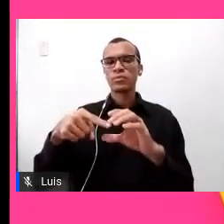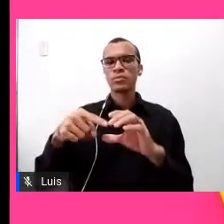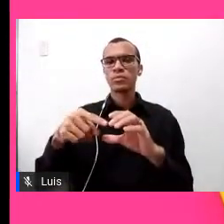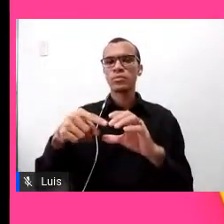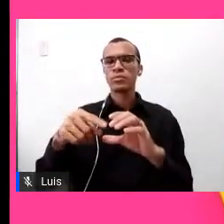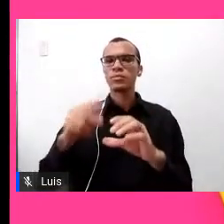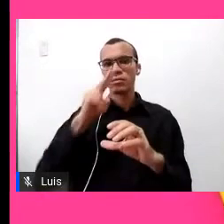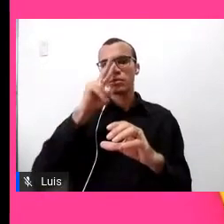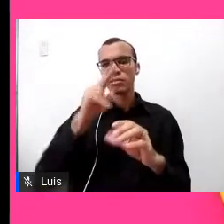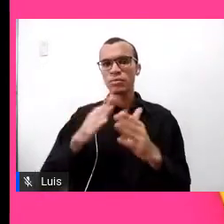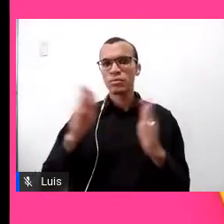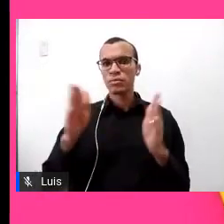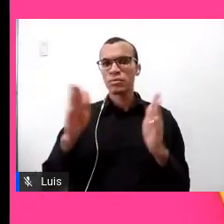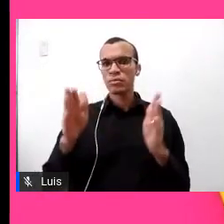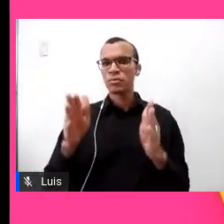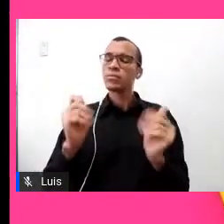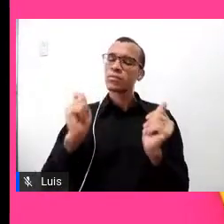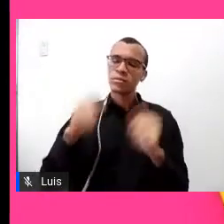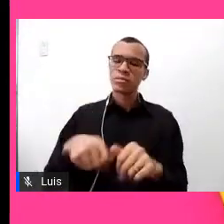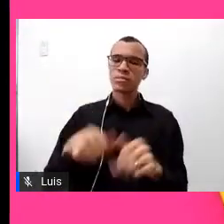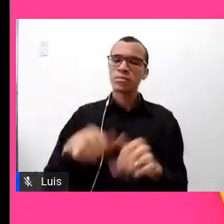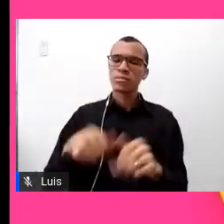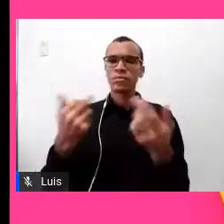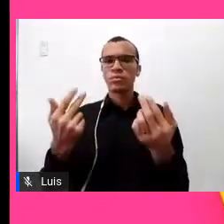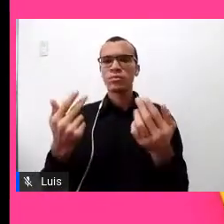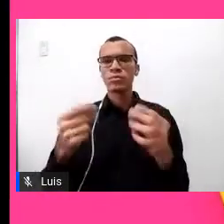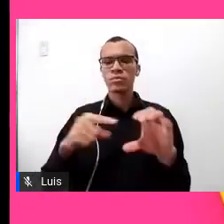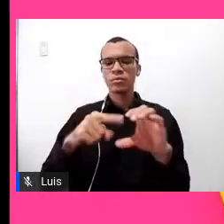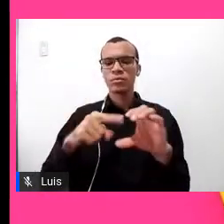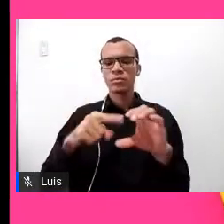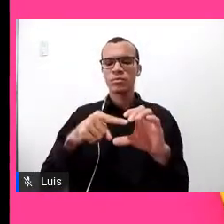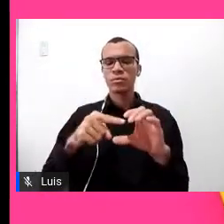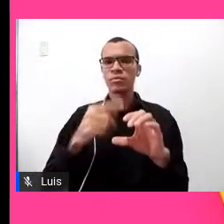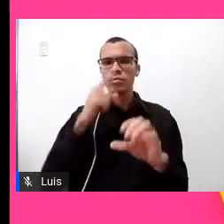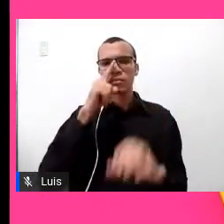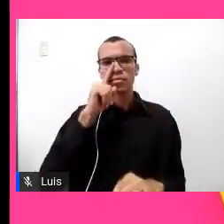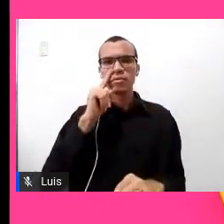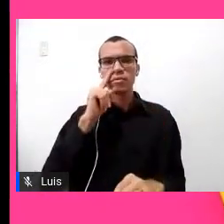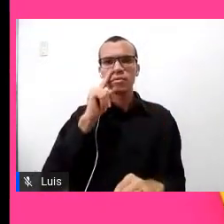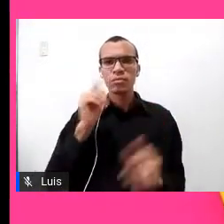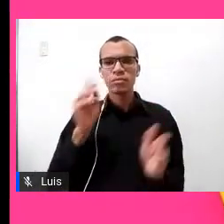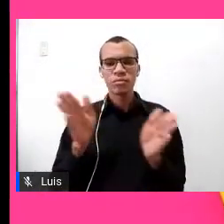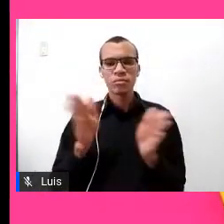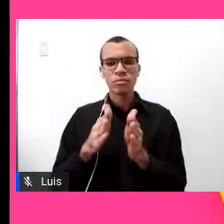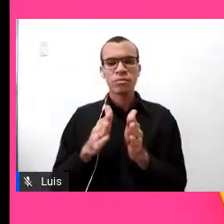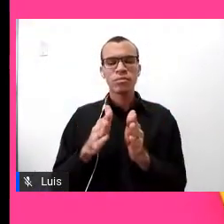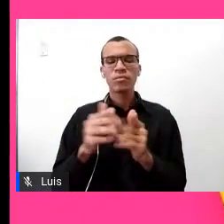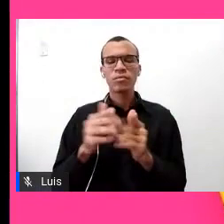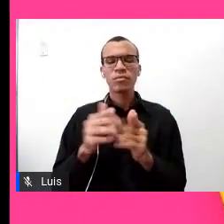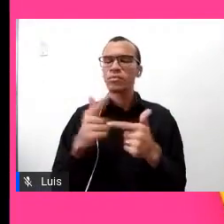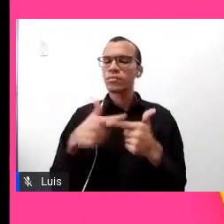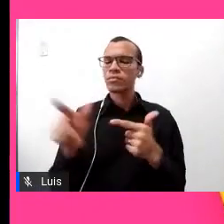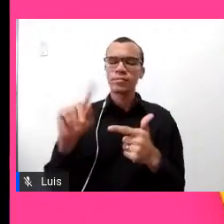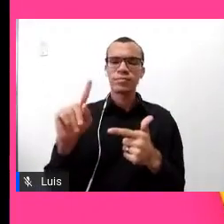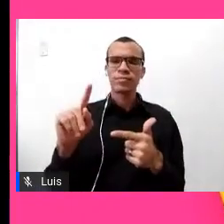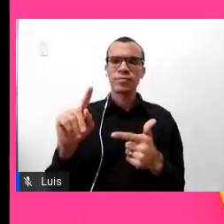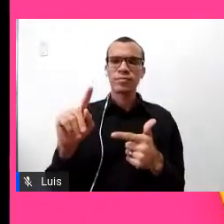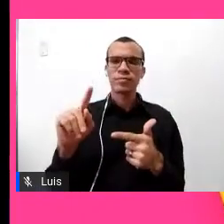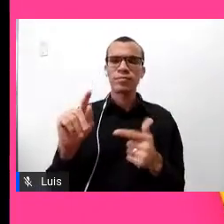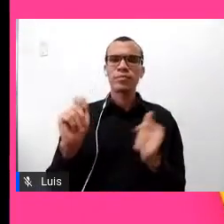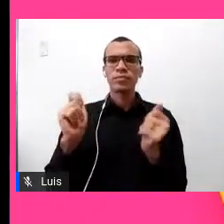ser aquele mesmo motorzinho amarelo, não tem problema nenhum, poderia ser esse